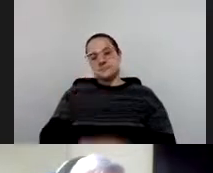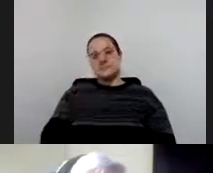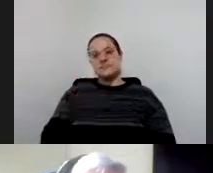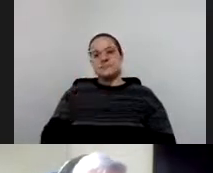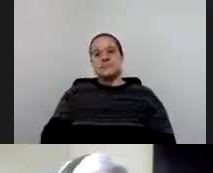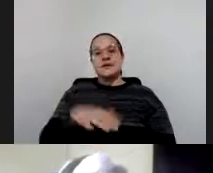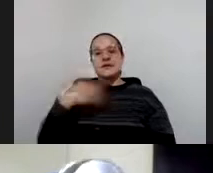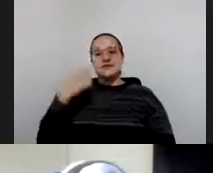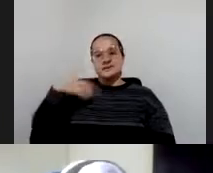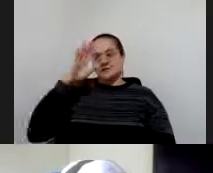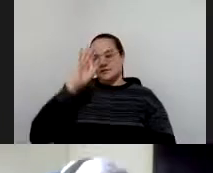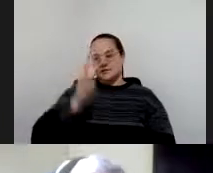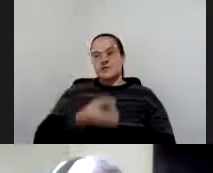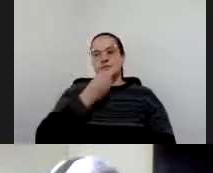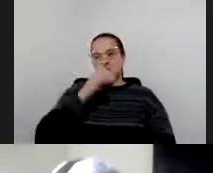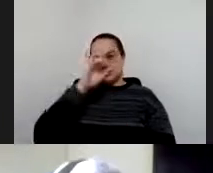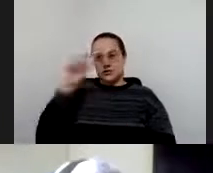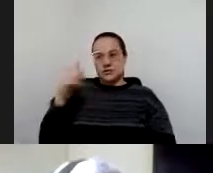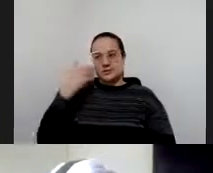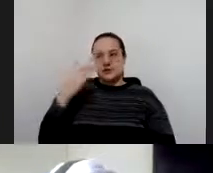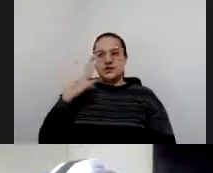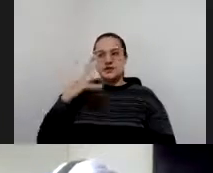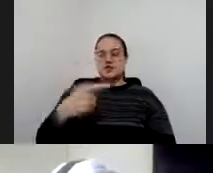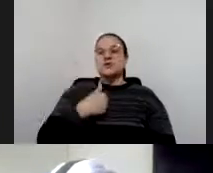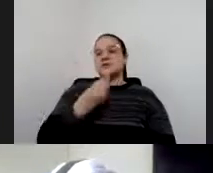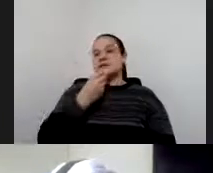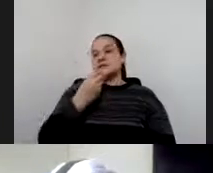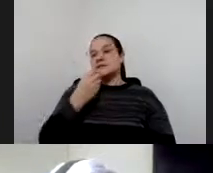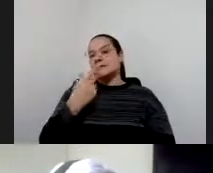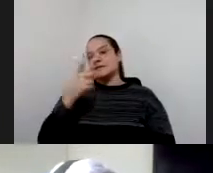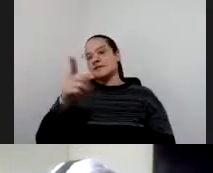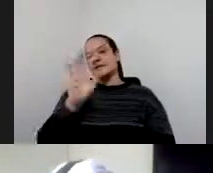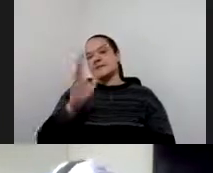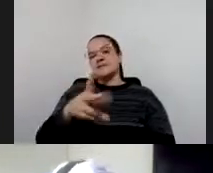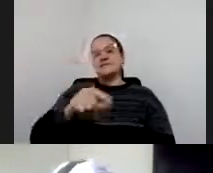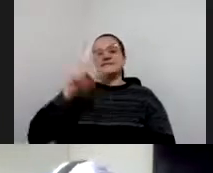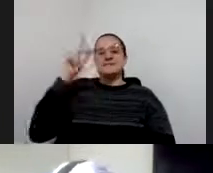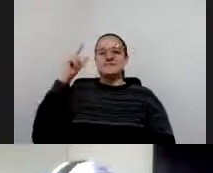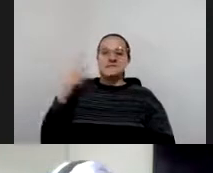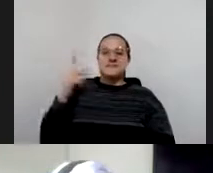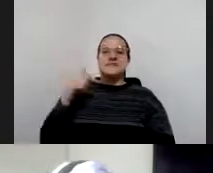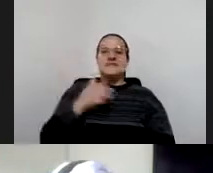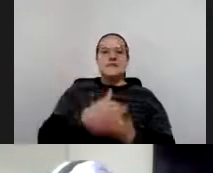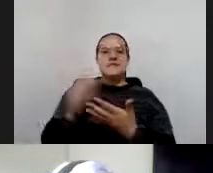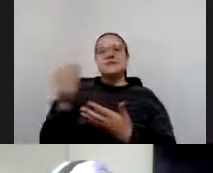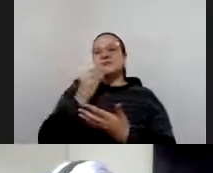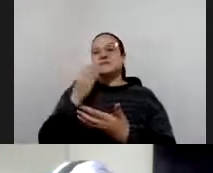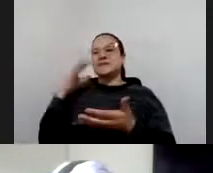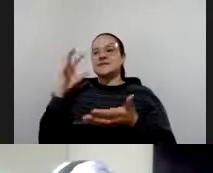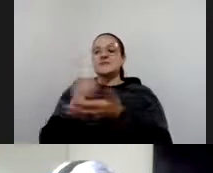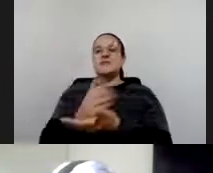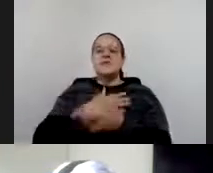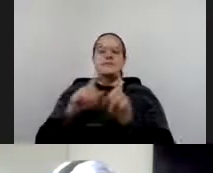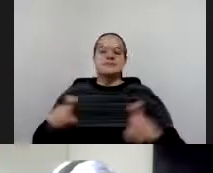Na verdade, bom dia, muito obrigado a todos. Eu estou tentando falar com você faz um tempinho já, Nova, desde o começo para me inscrever e o meu computador não estava me